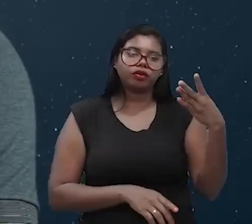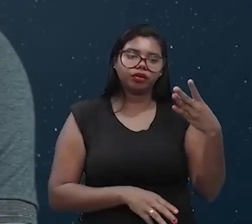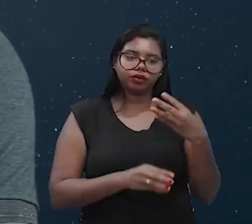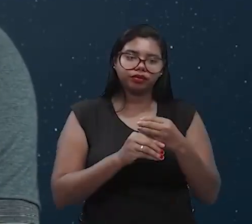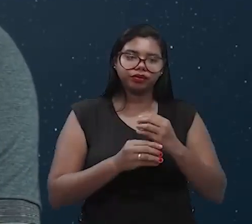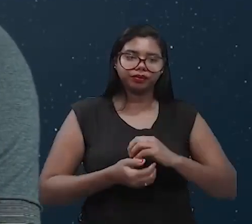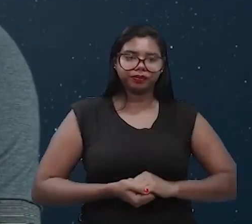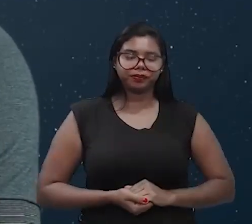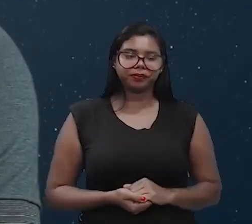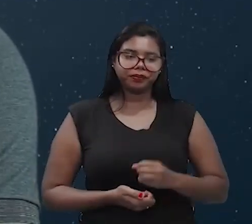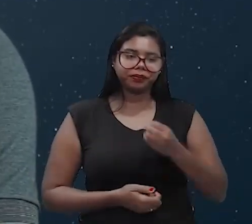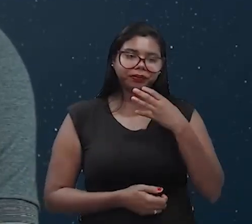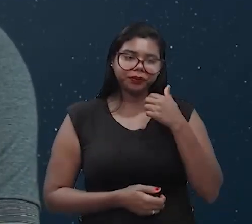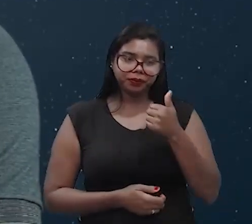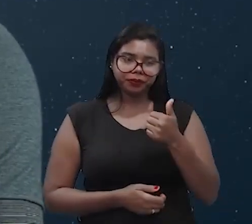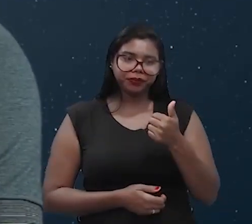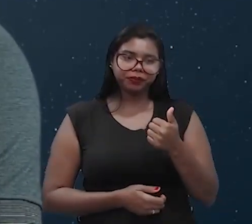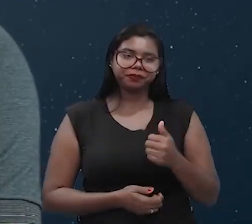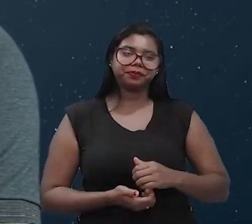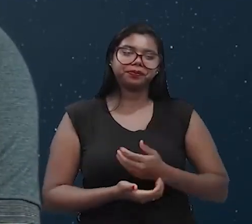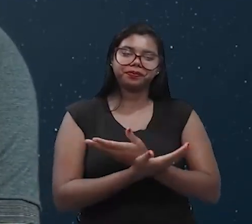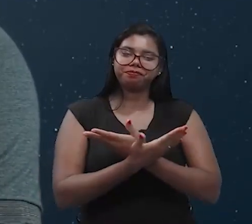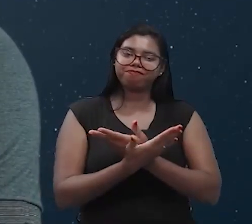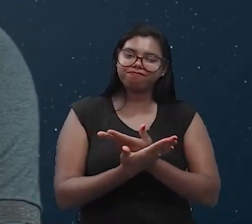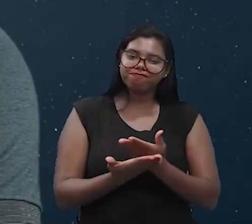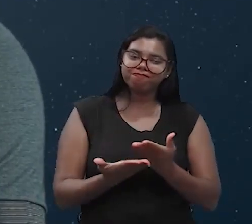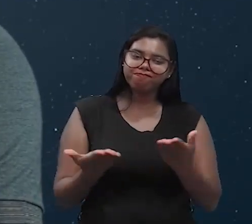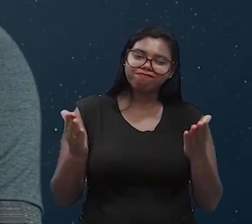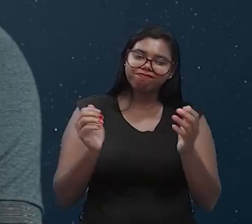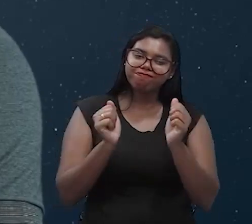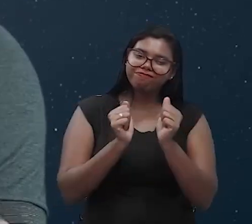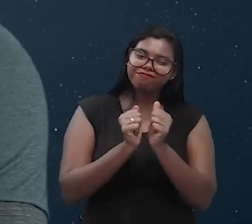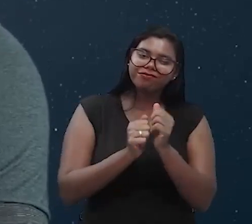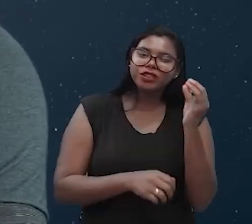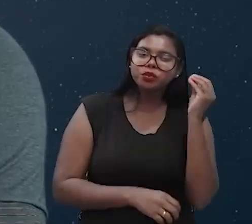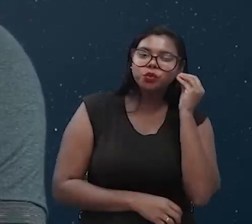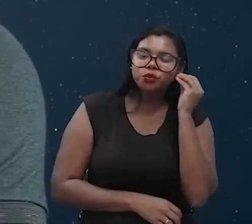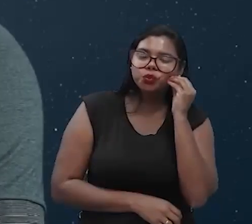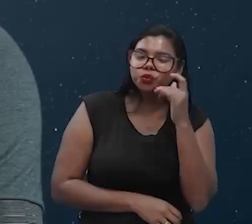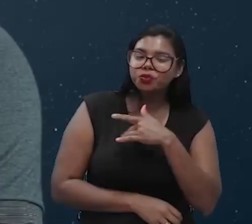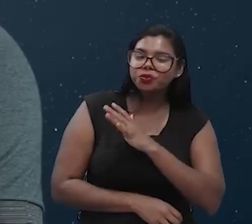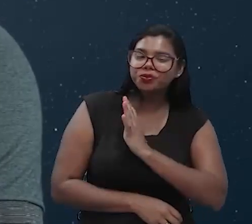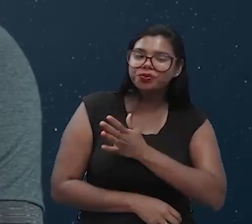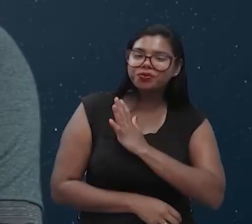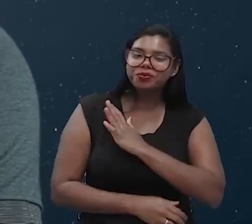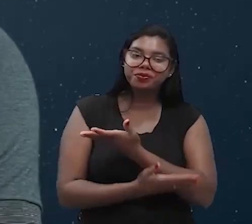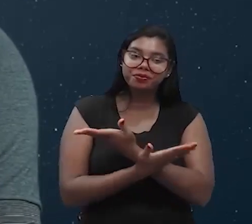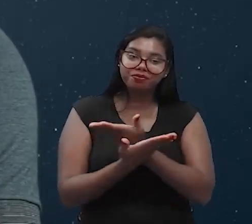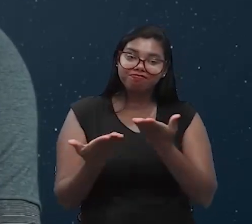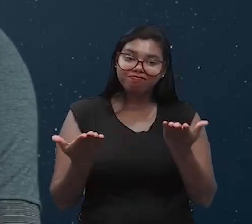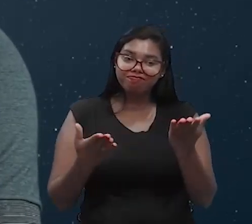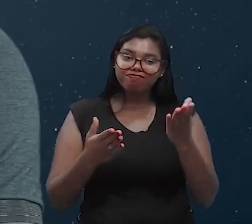Show de bola! Valeu, meu povo! Tamo junto! Um beijo no seu coração para você que está espalhado do